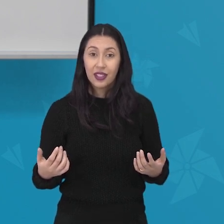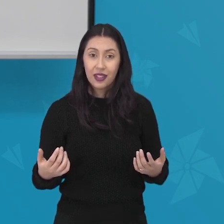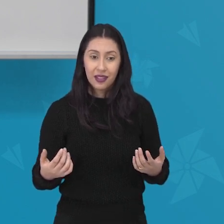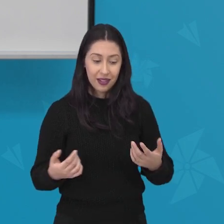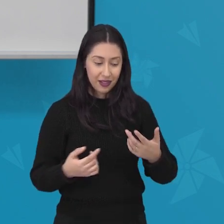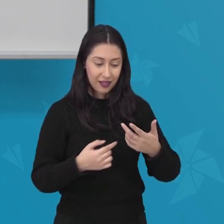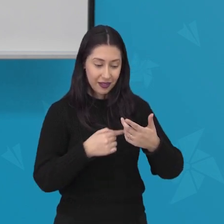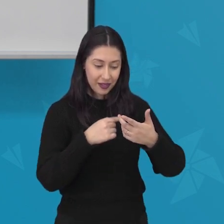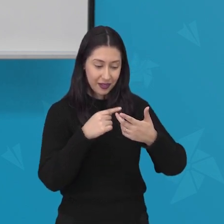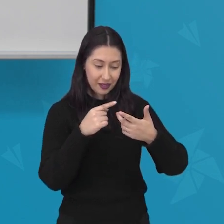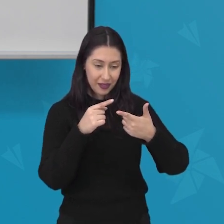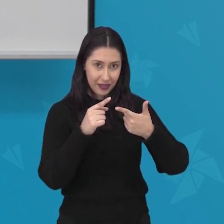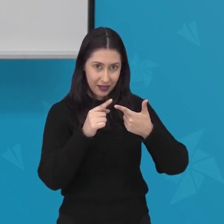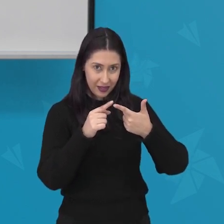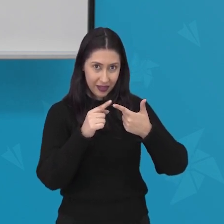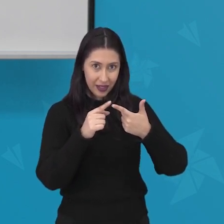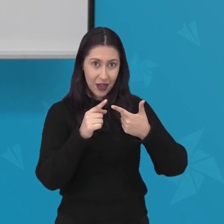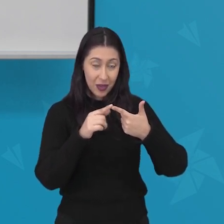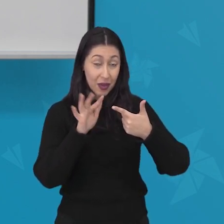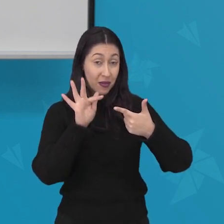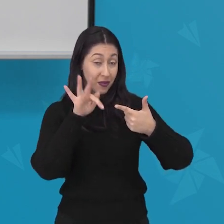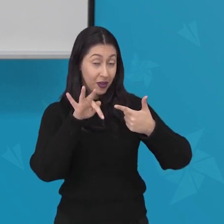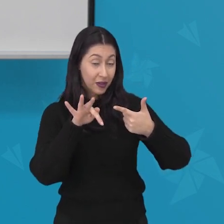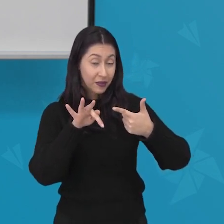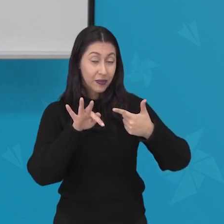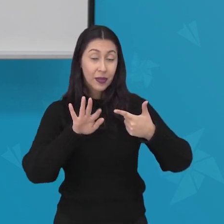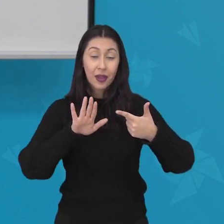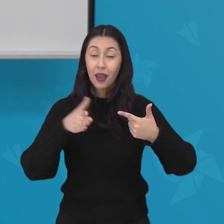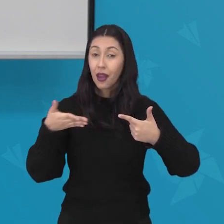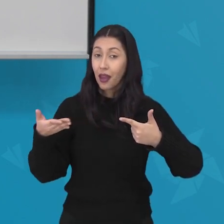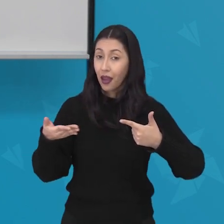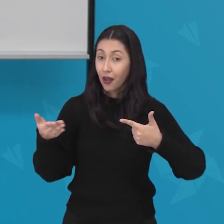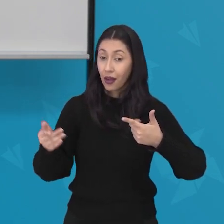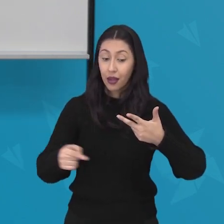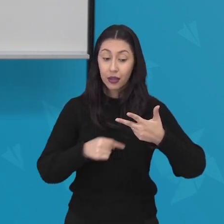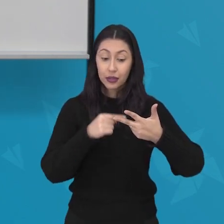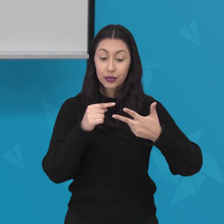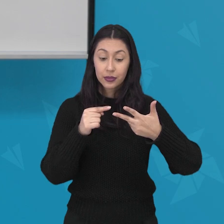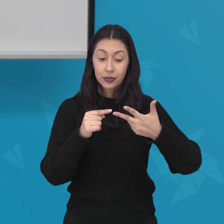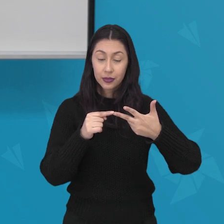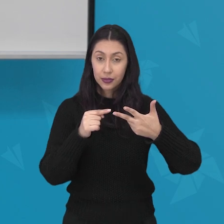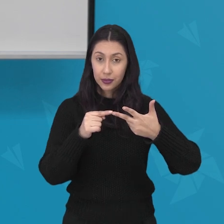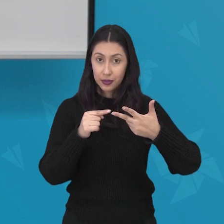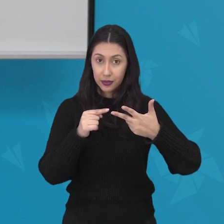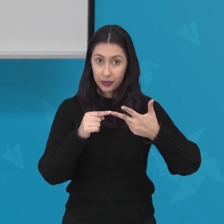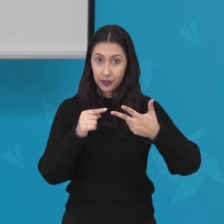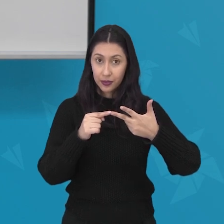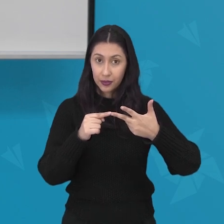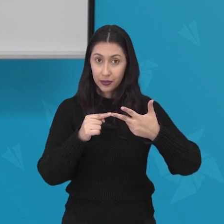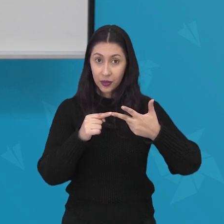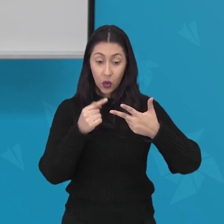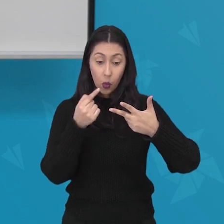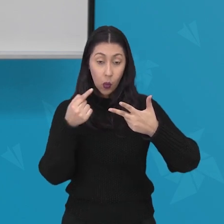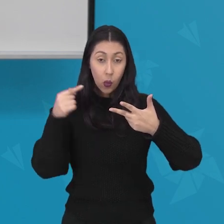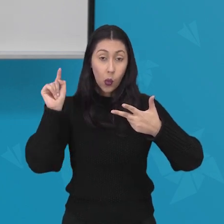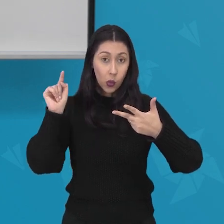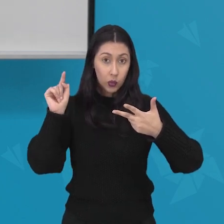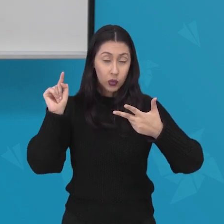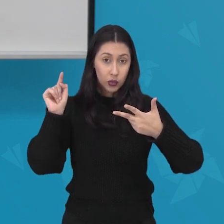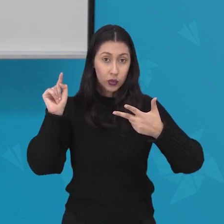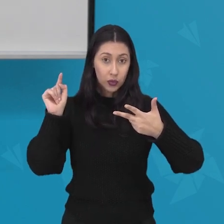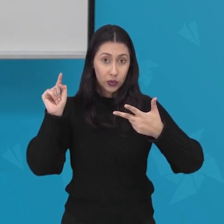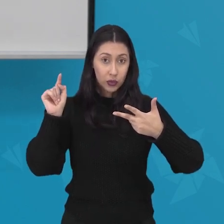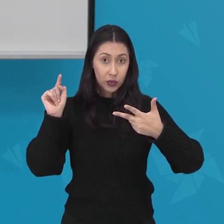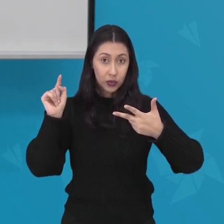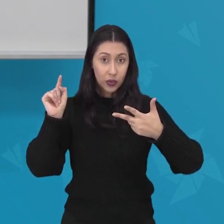essa segunda parte da nossa aula e agora a gente caminha para o último item